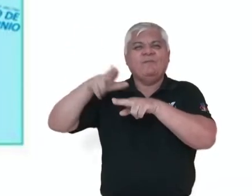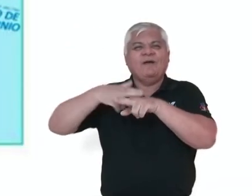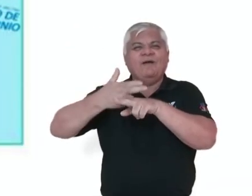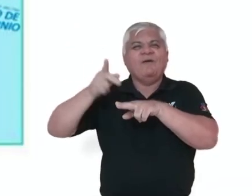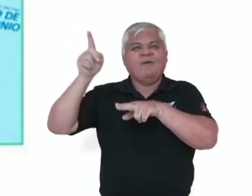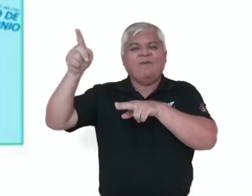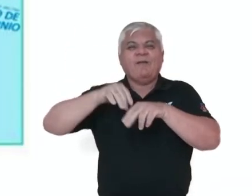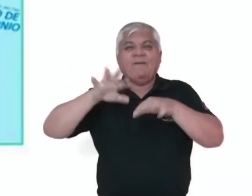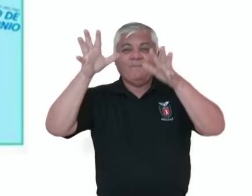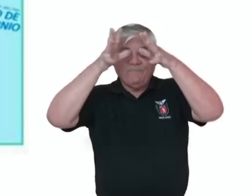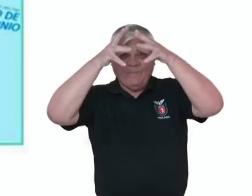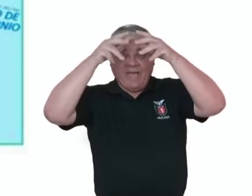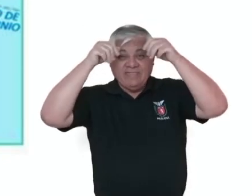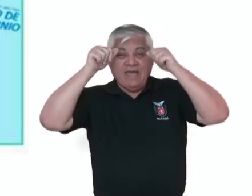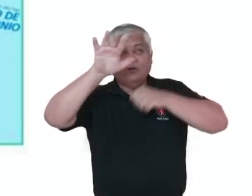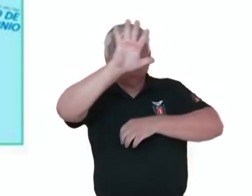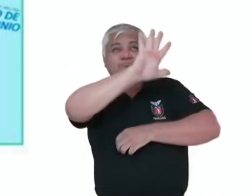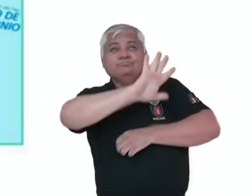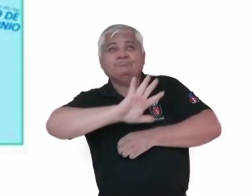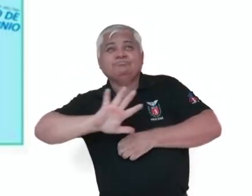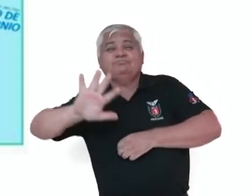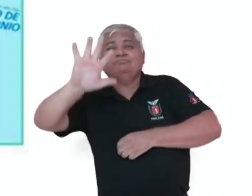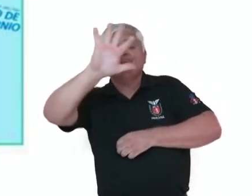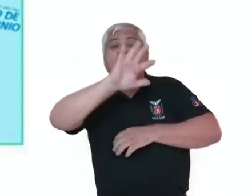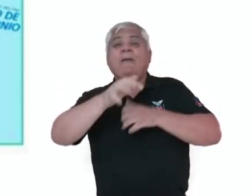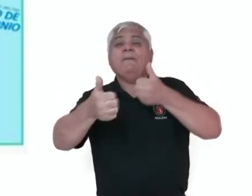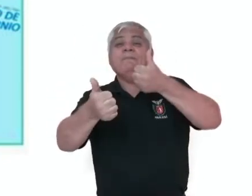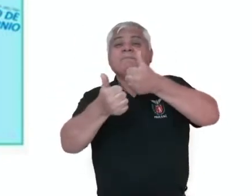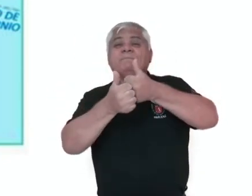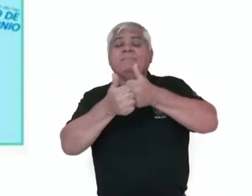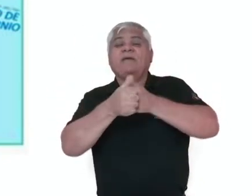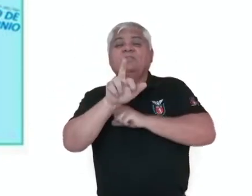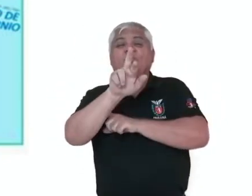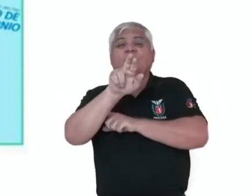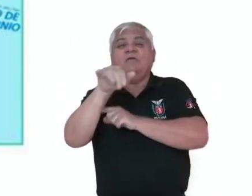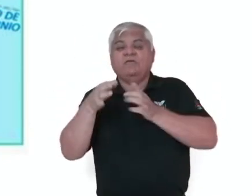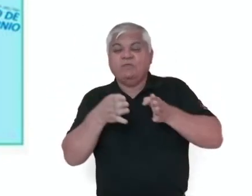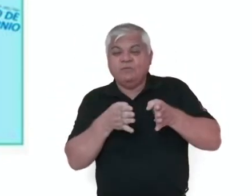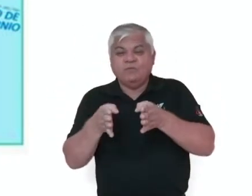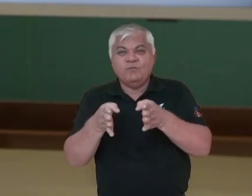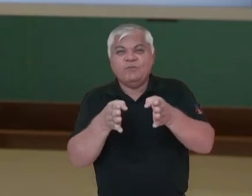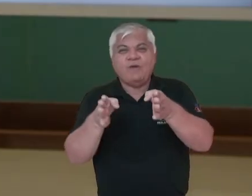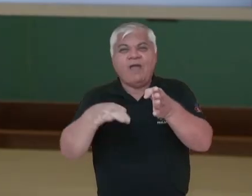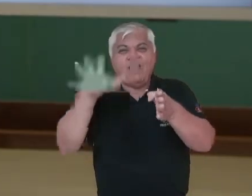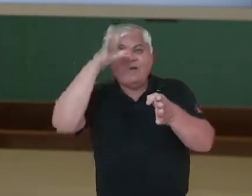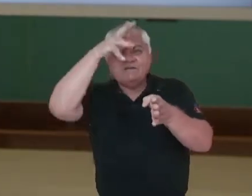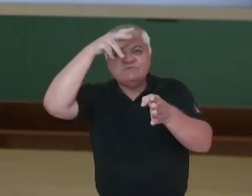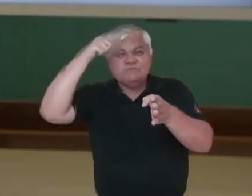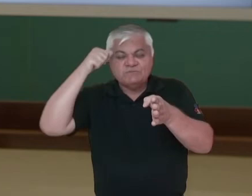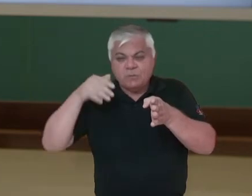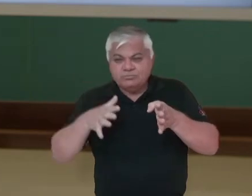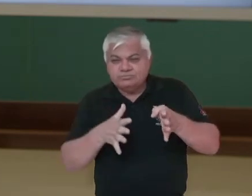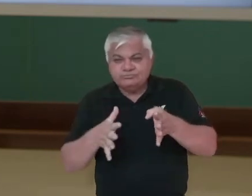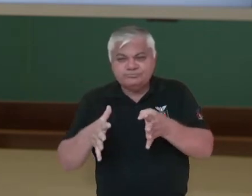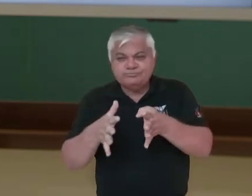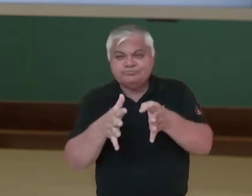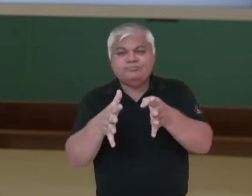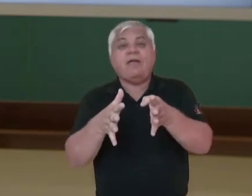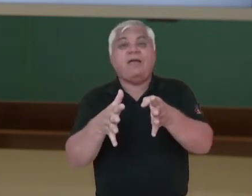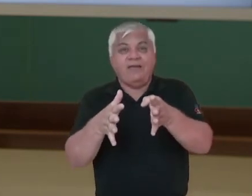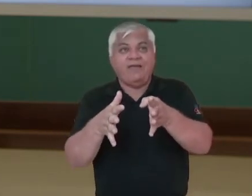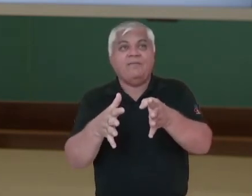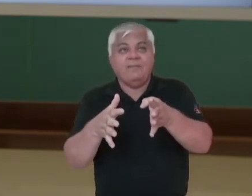sertão, em toda a porção ali do rio Amazonas. Vejam que o Tratado de Tordesilhas está aqui, mas a atividade